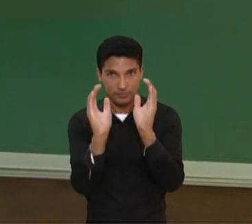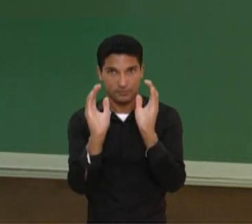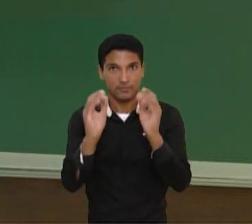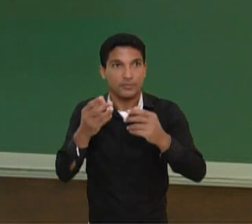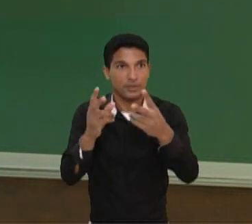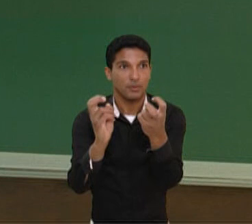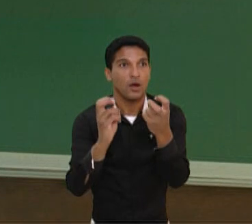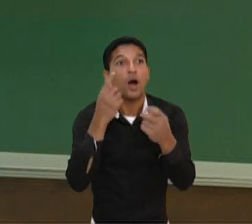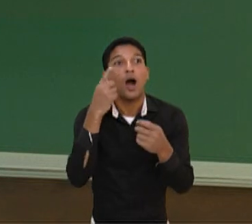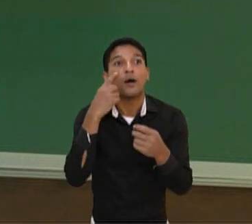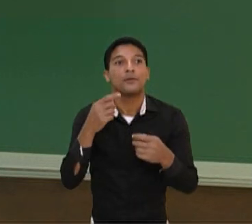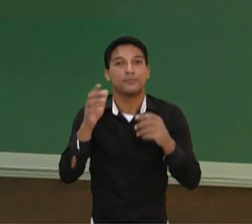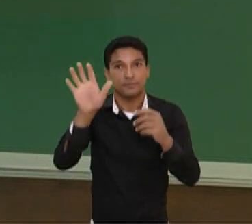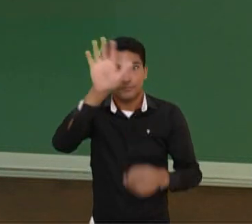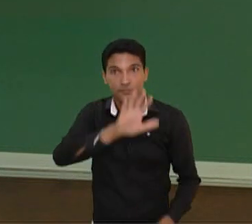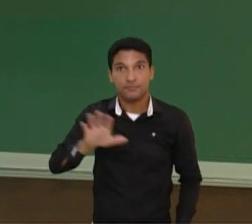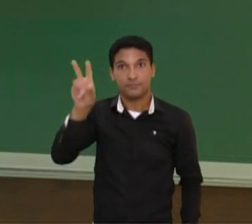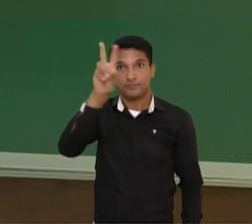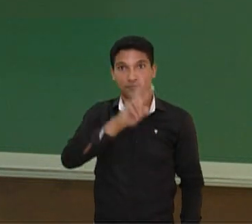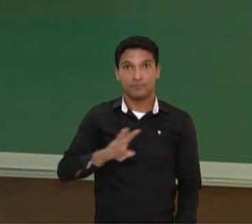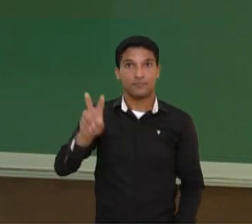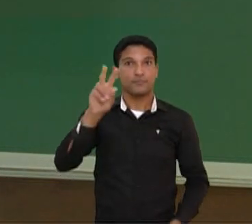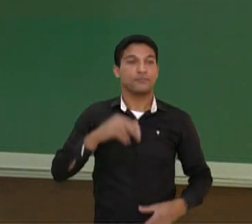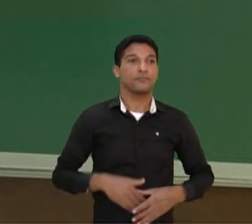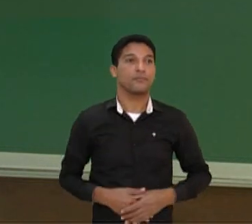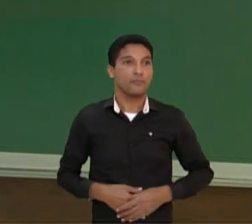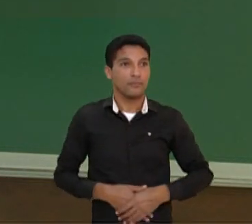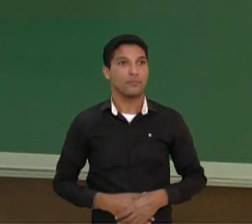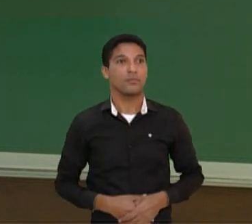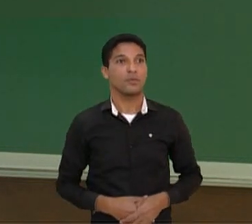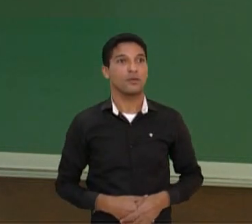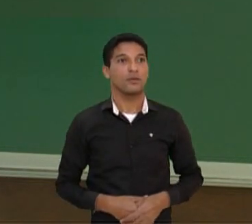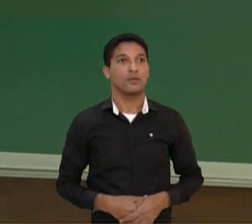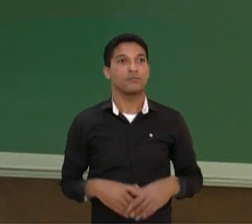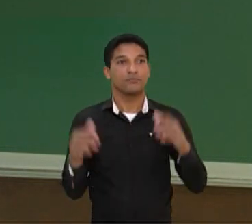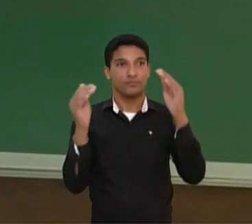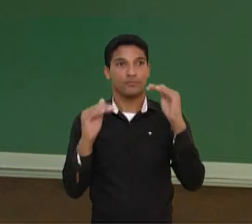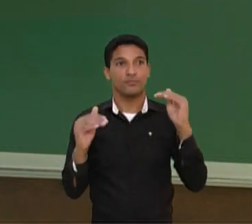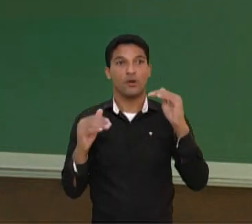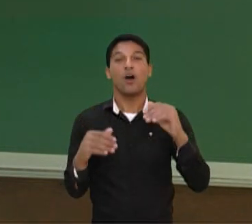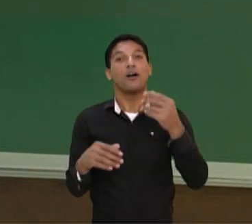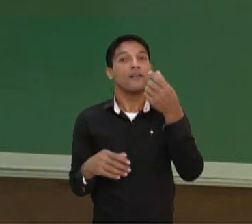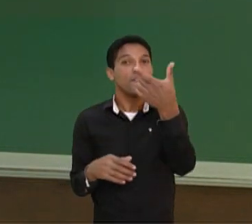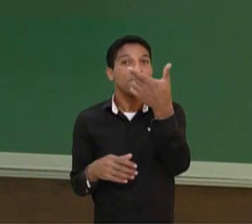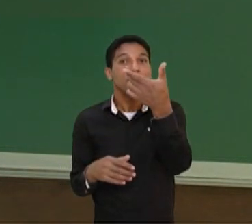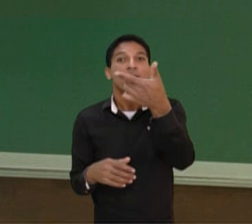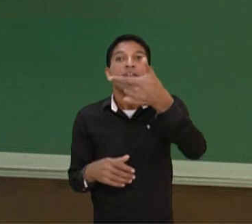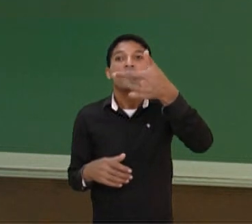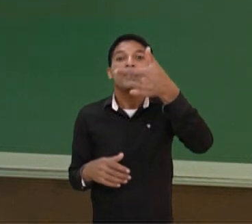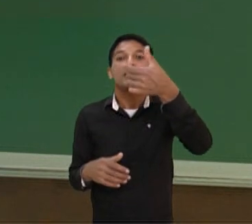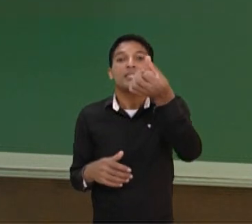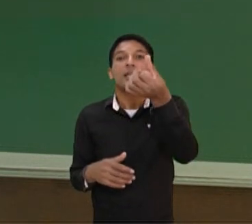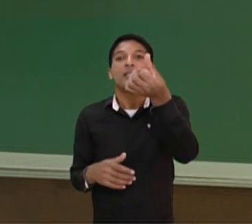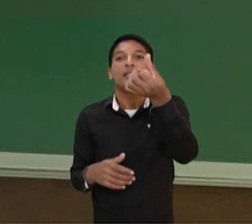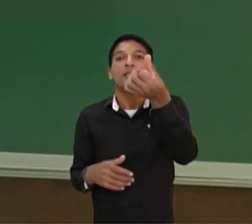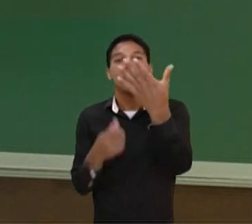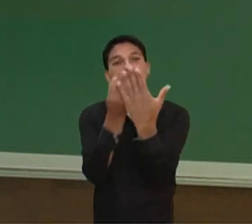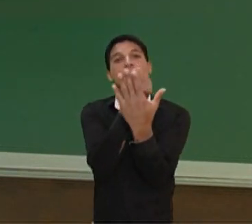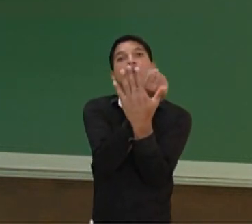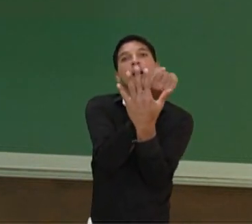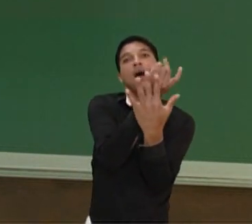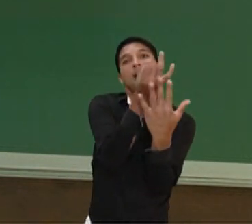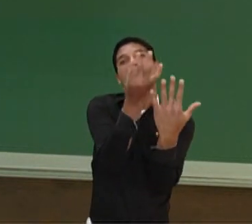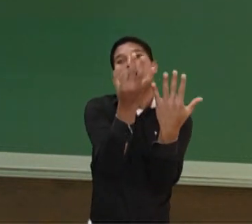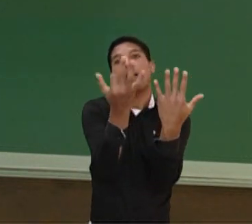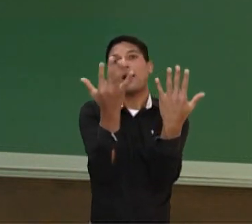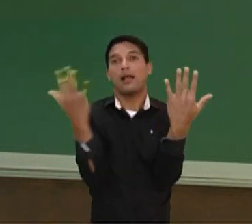26 menos 4, 22. Aqui na segunda parte eu vou desenvolver o 26 até chegar no 22 fatorial e